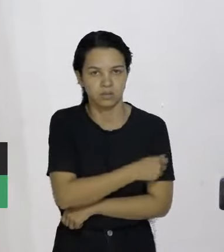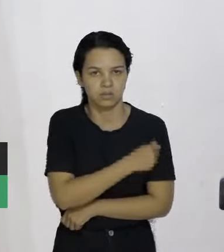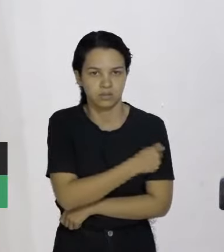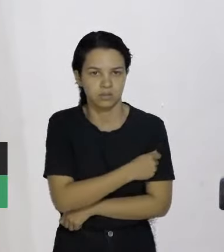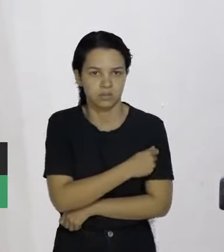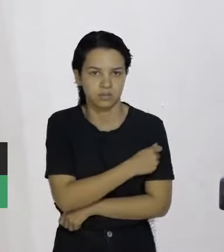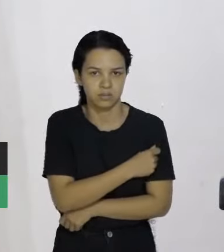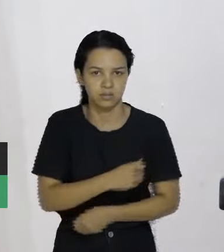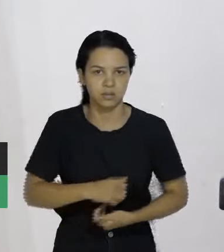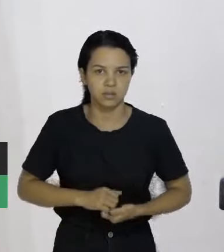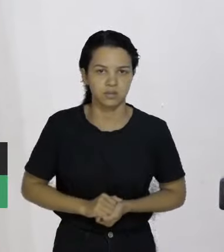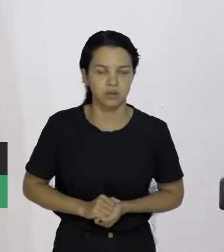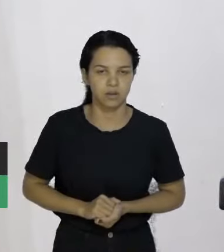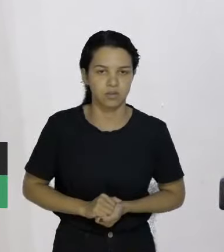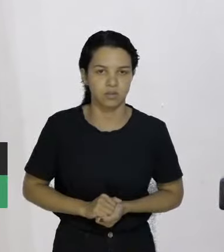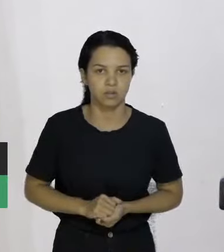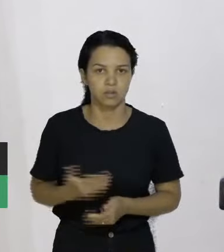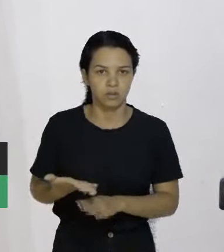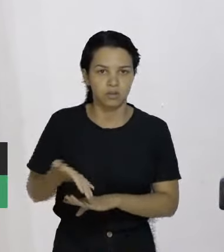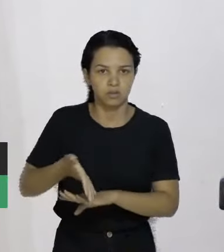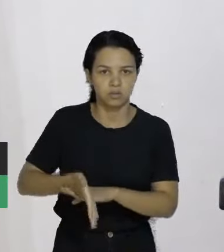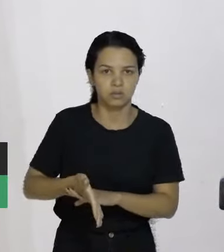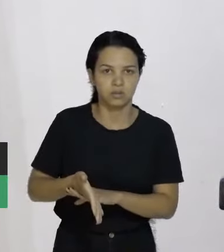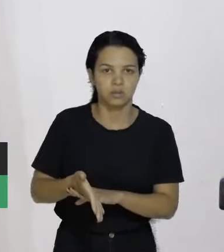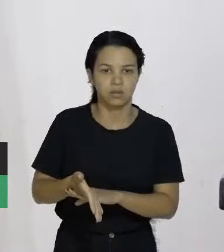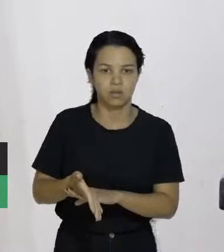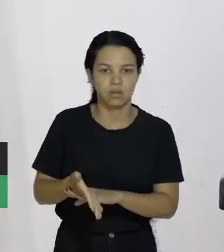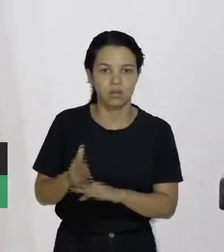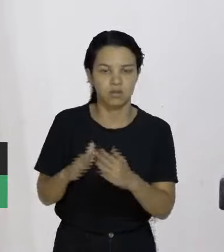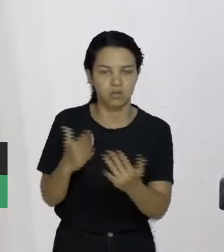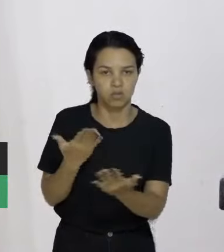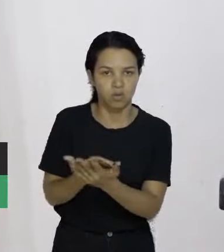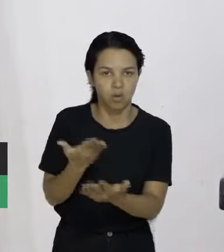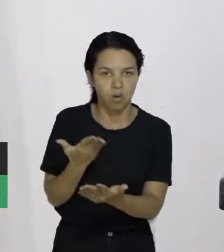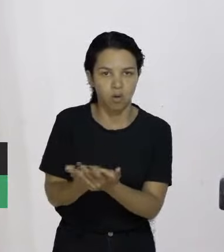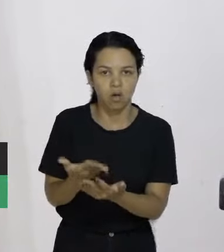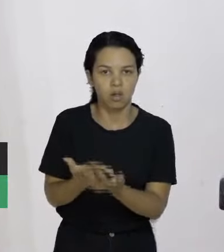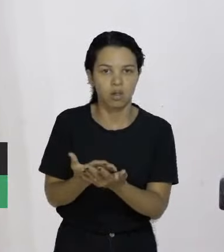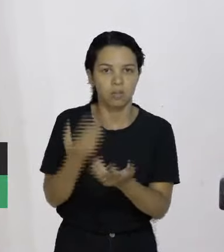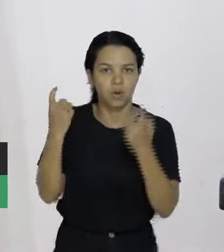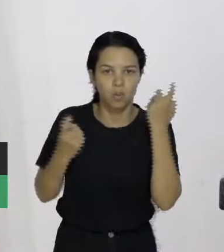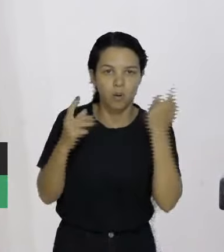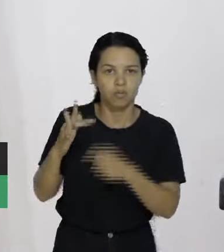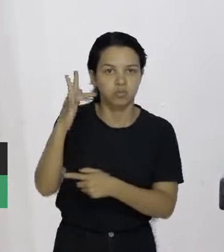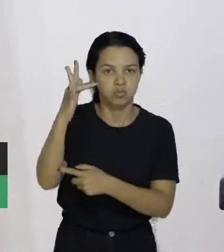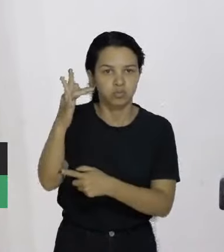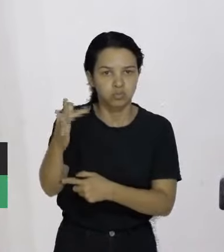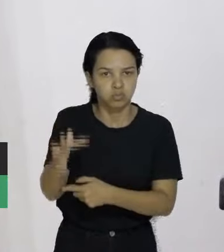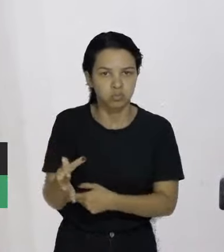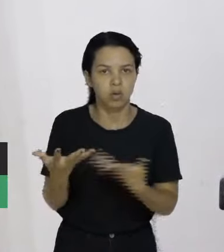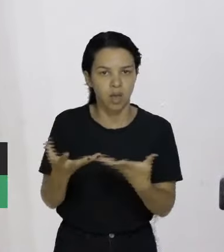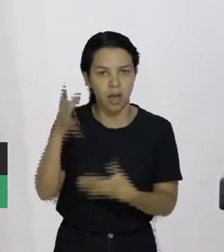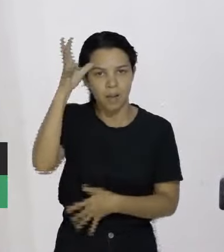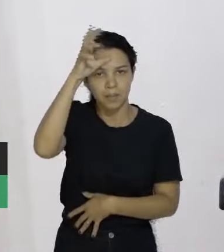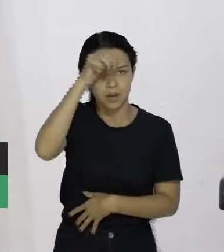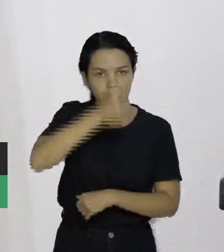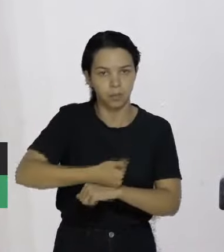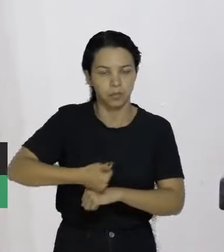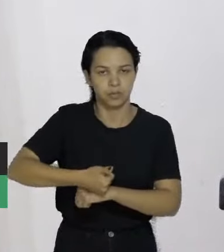o ensino técnico preocupada com o futuro preocupado em aprender uma profissão